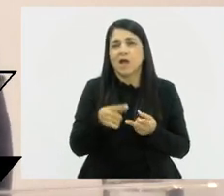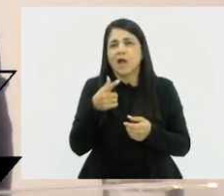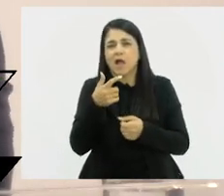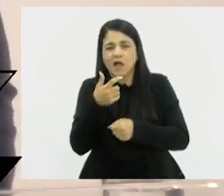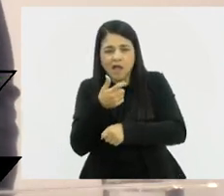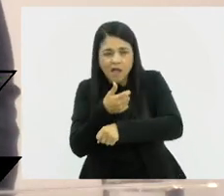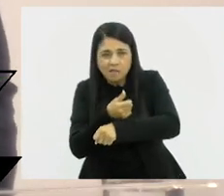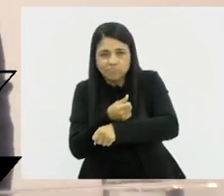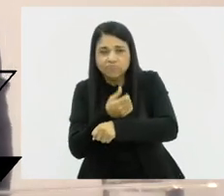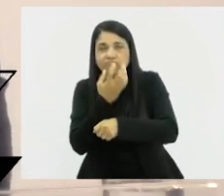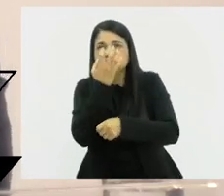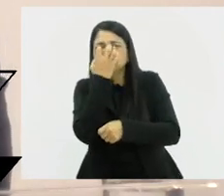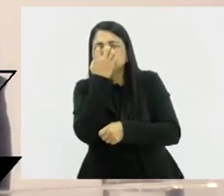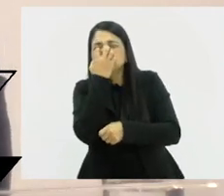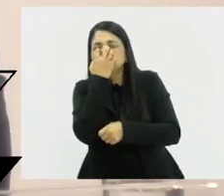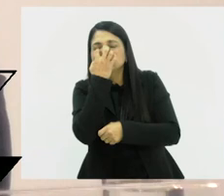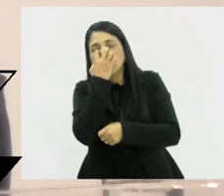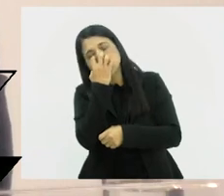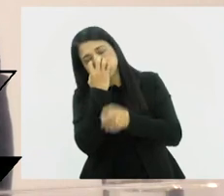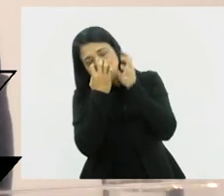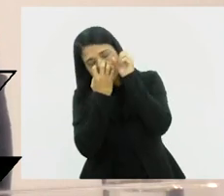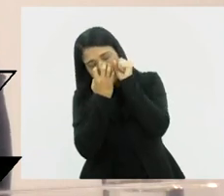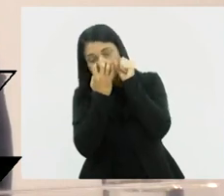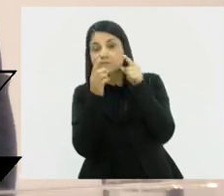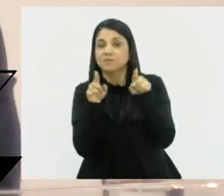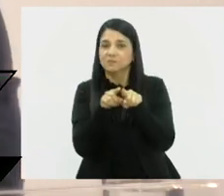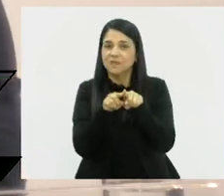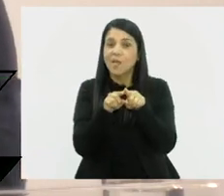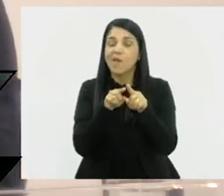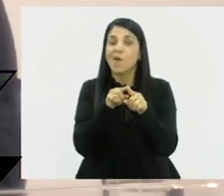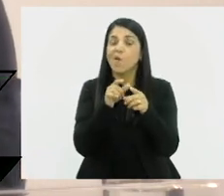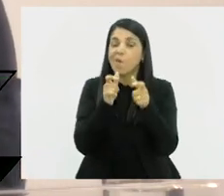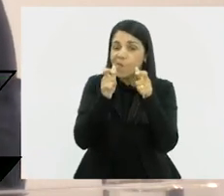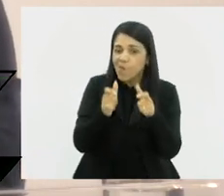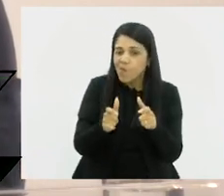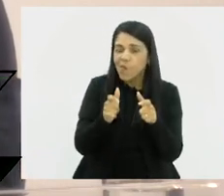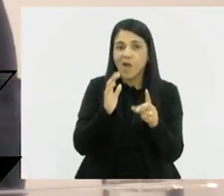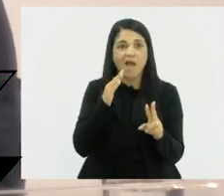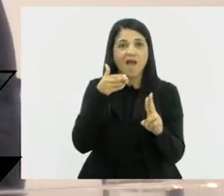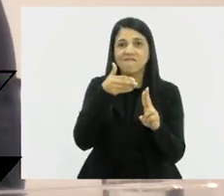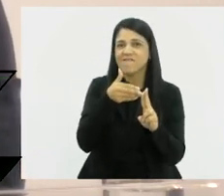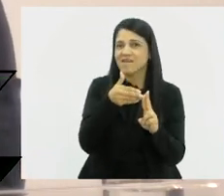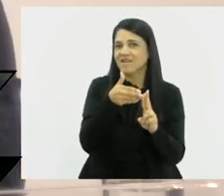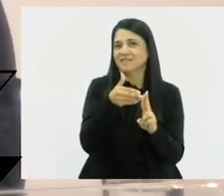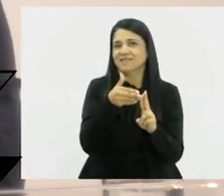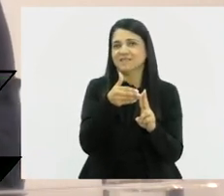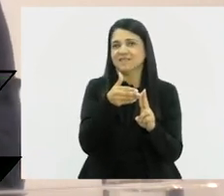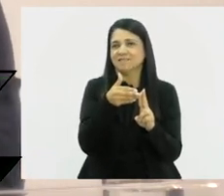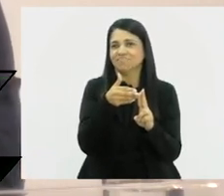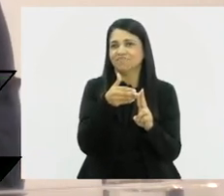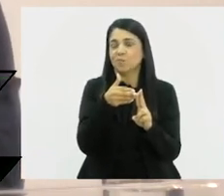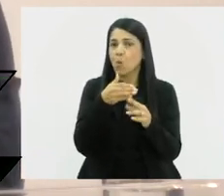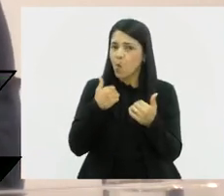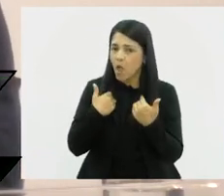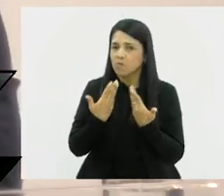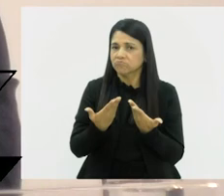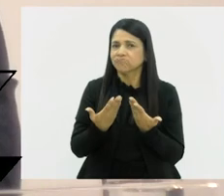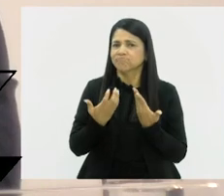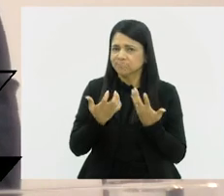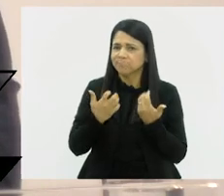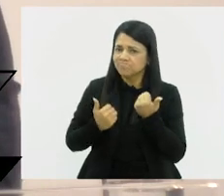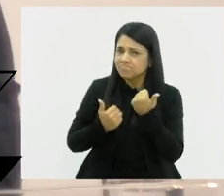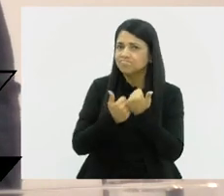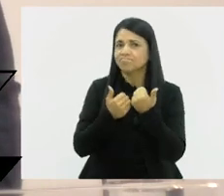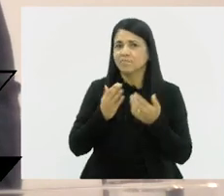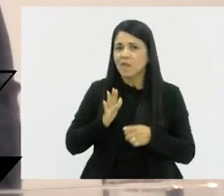anestesia por inalação. É um ponto de referência, e aqui eu quero deixar essa contribuição, vereador Amorim, para